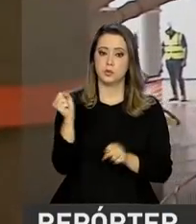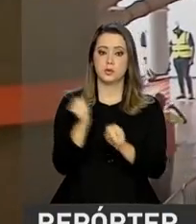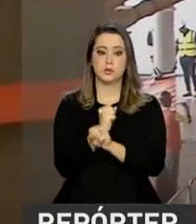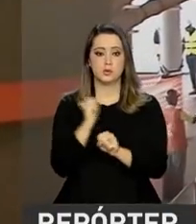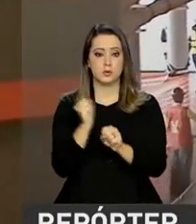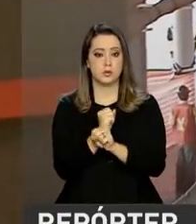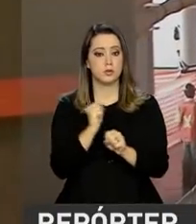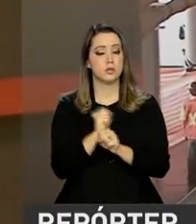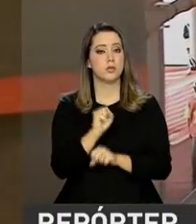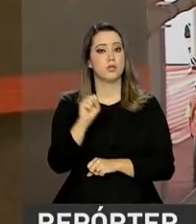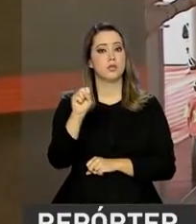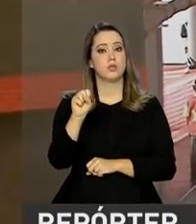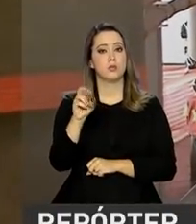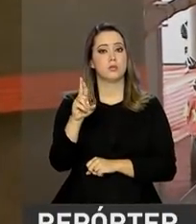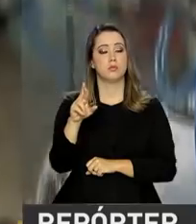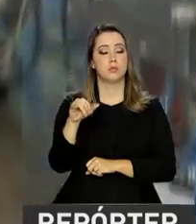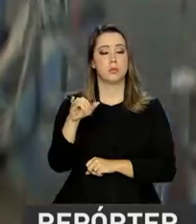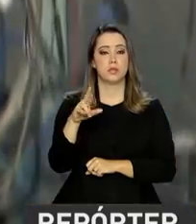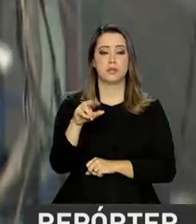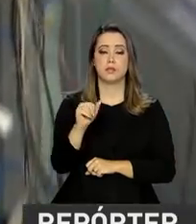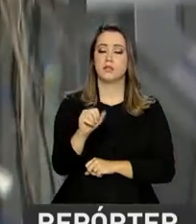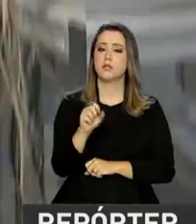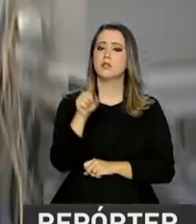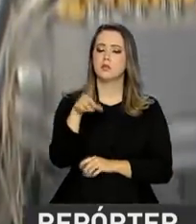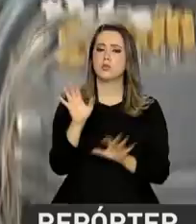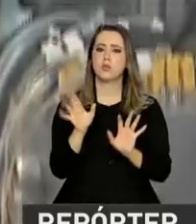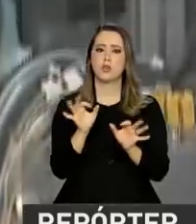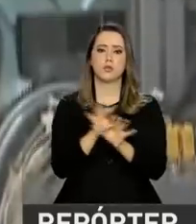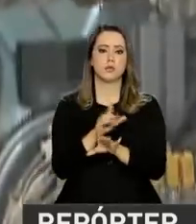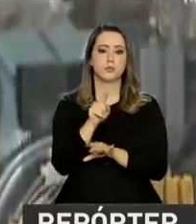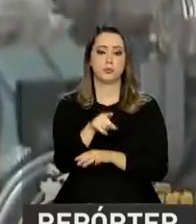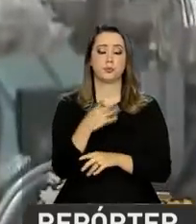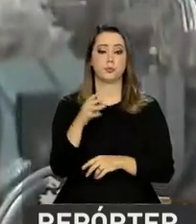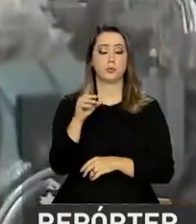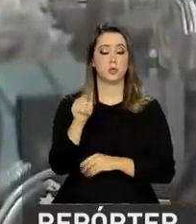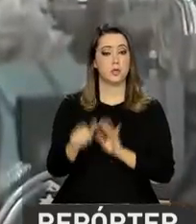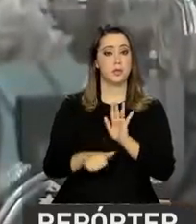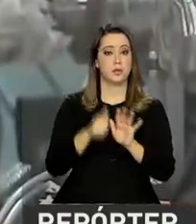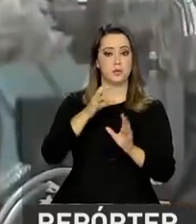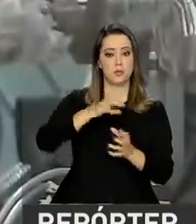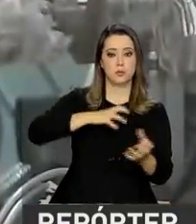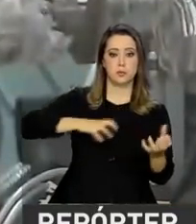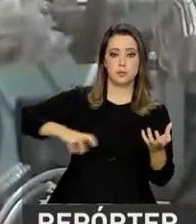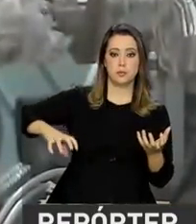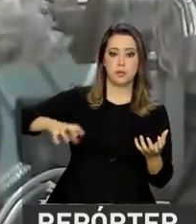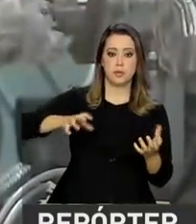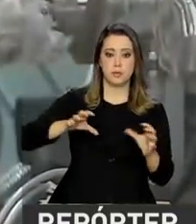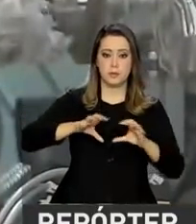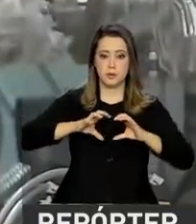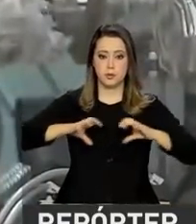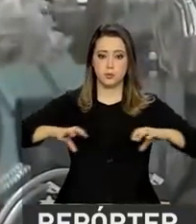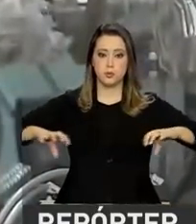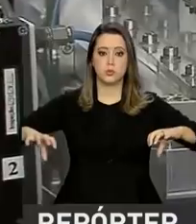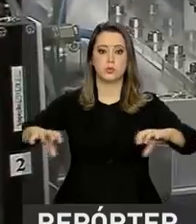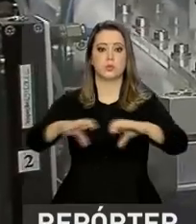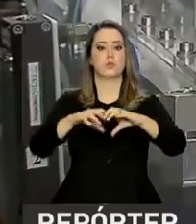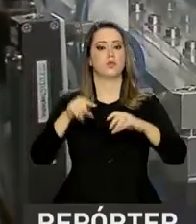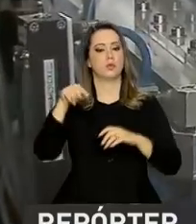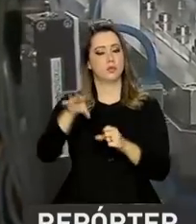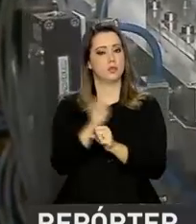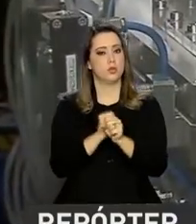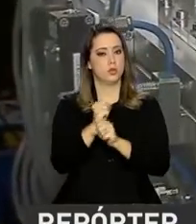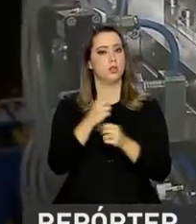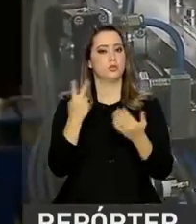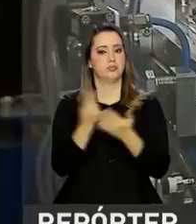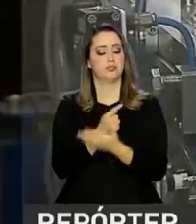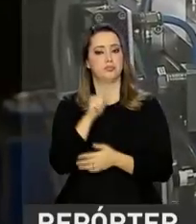do projeto Sirius estão prontas e a primeira volta de elétrons no acelerador deve acontecer ainda este ano. Os